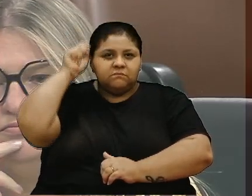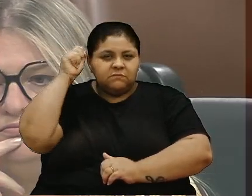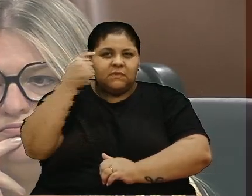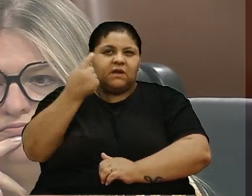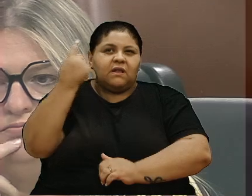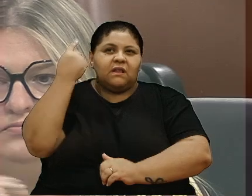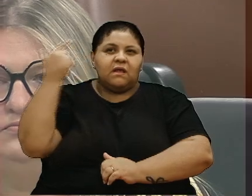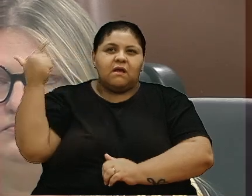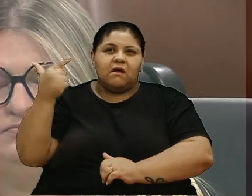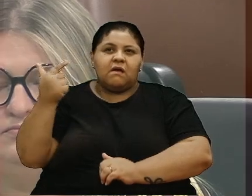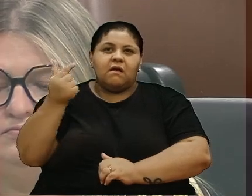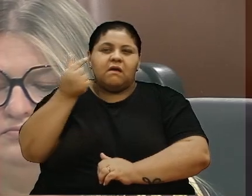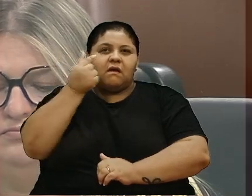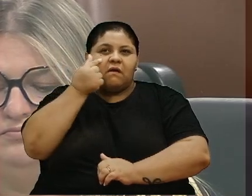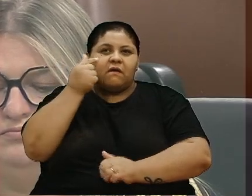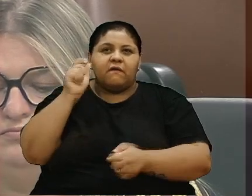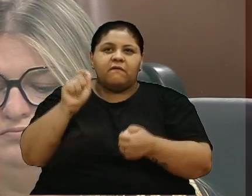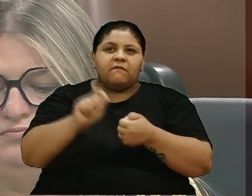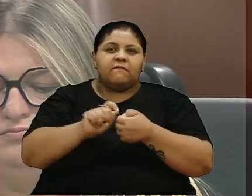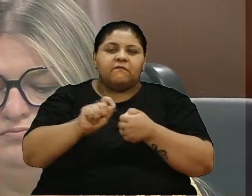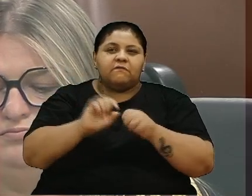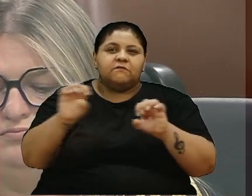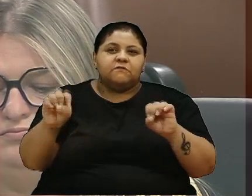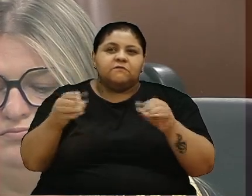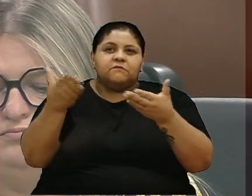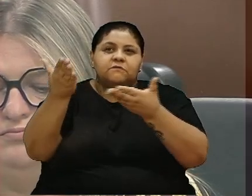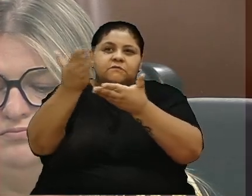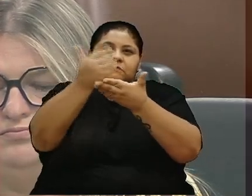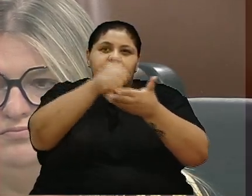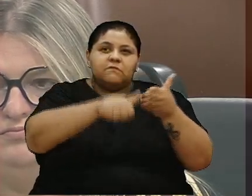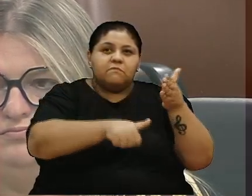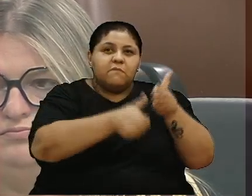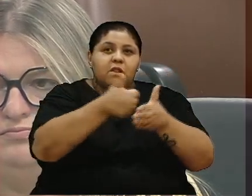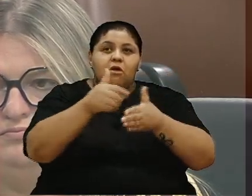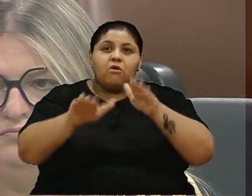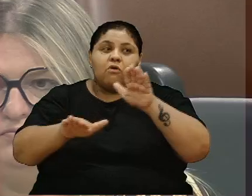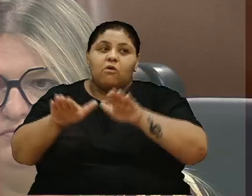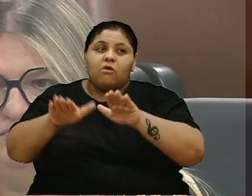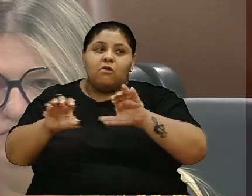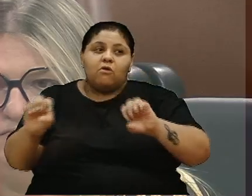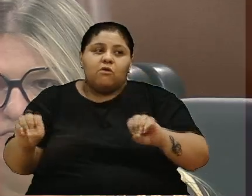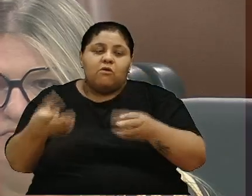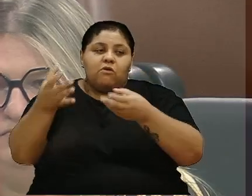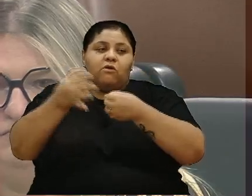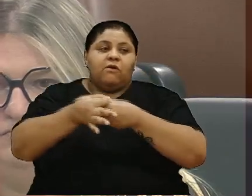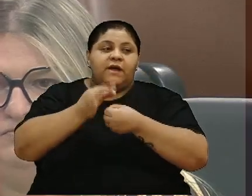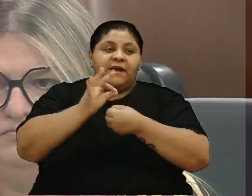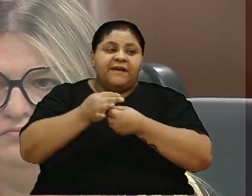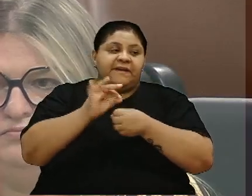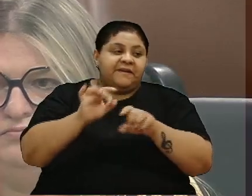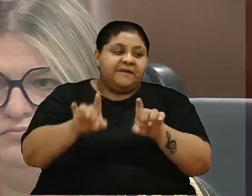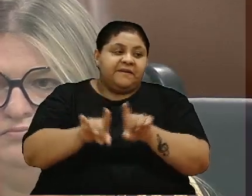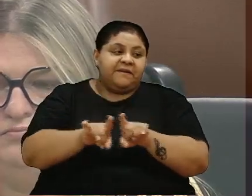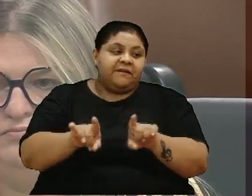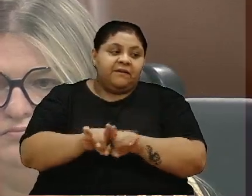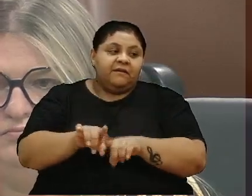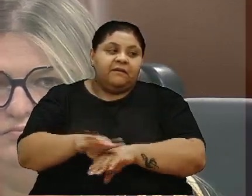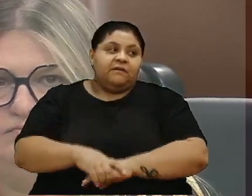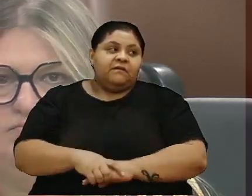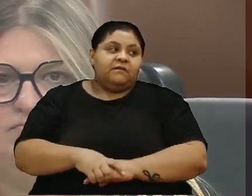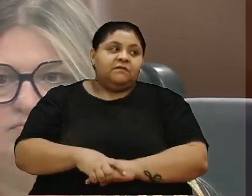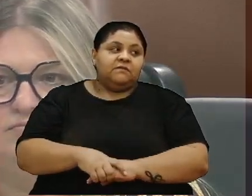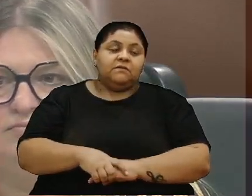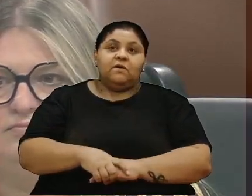época, fizeram uma festa das colheitas melhor que a festa da uva anterior, que era a festa do chopp, não era a festa da uva, né? Foi